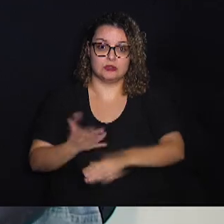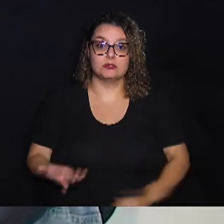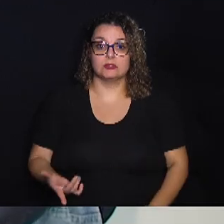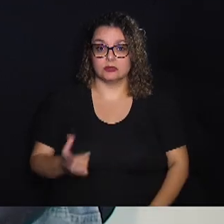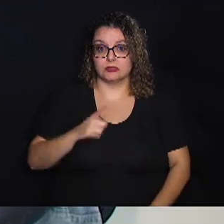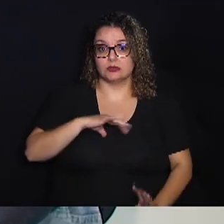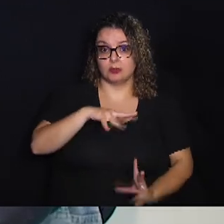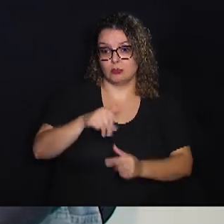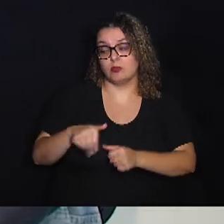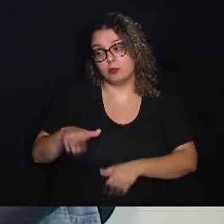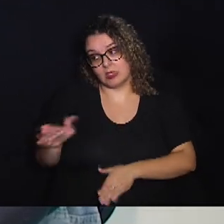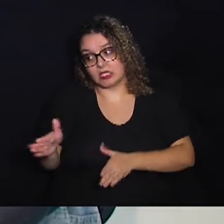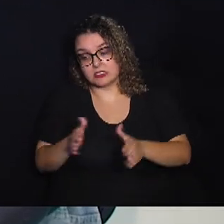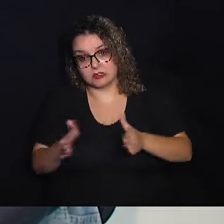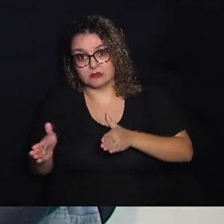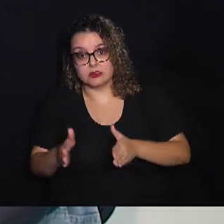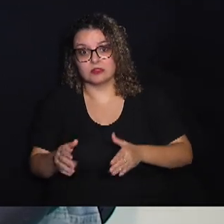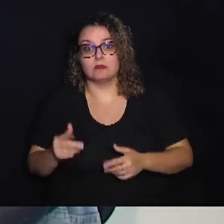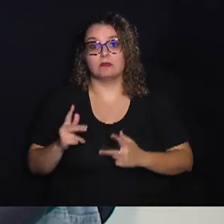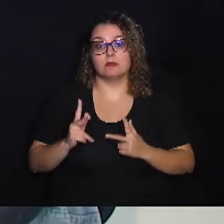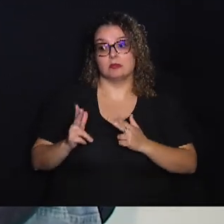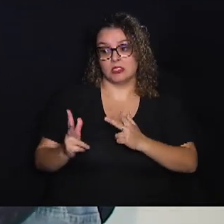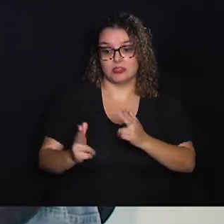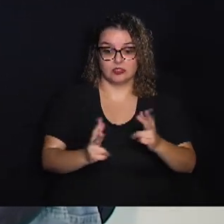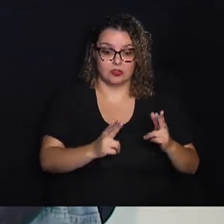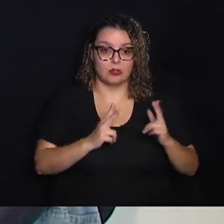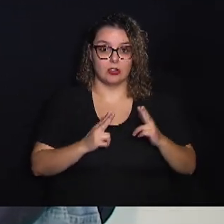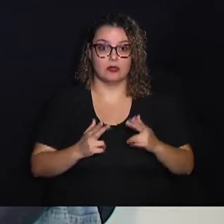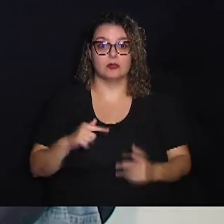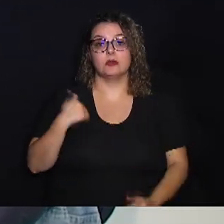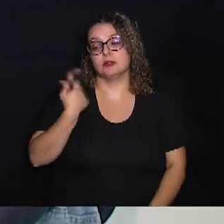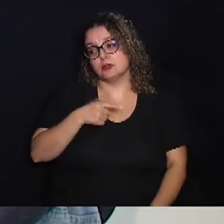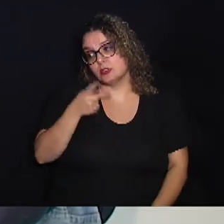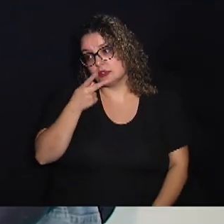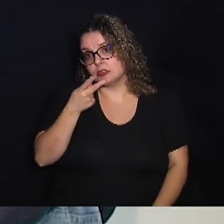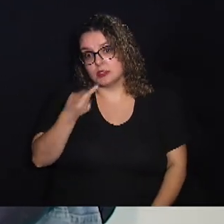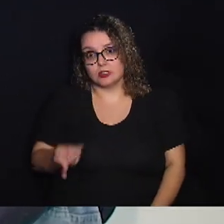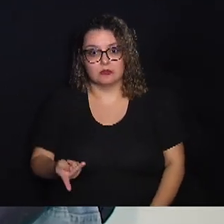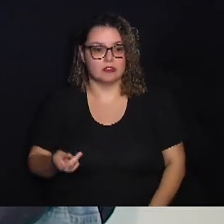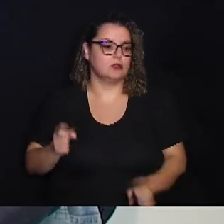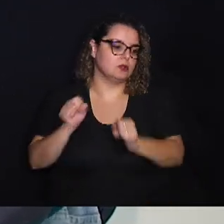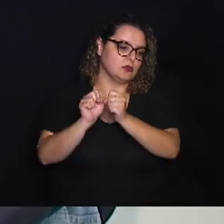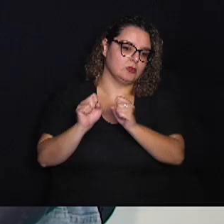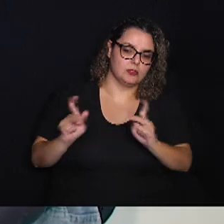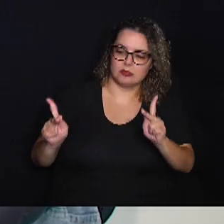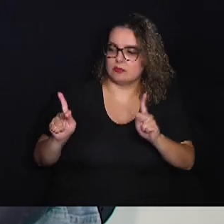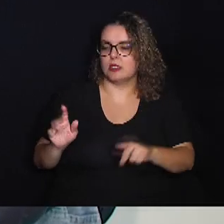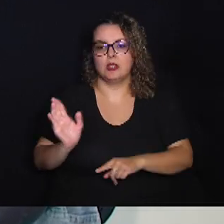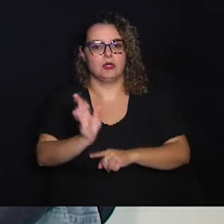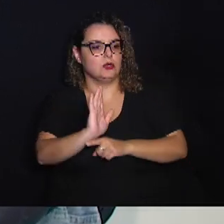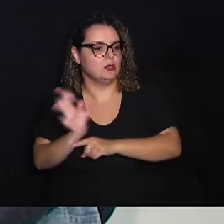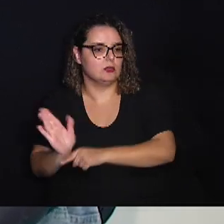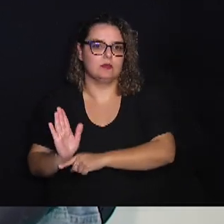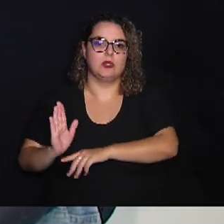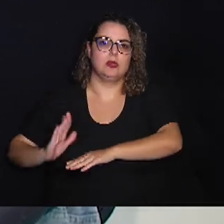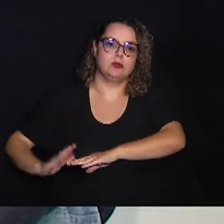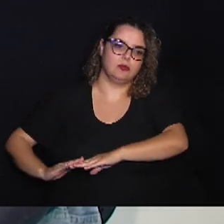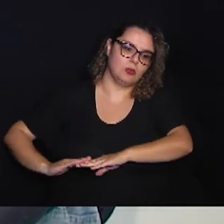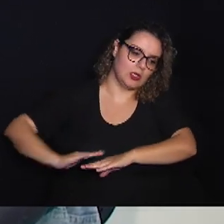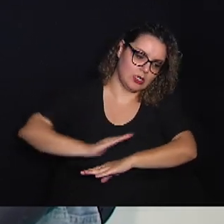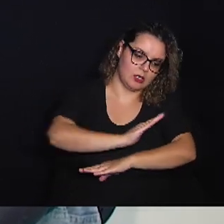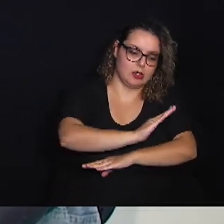mundo mais acessível, mais de iguais, né? E aí a gente fala isso em shopping, no cinema, com rampa,